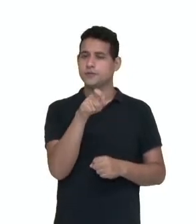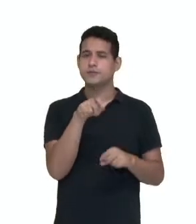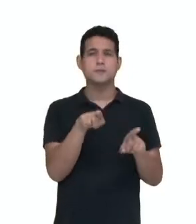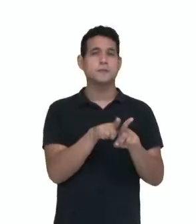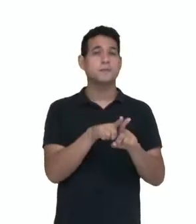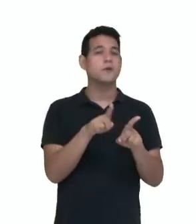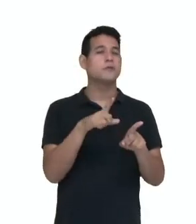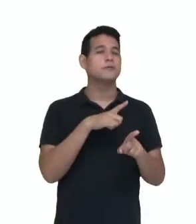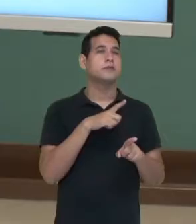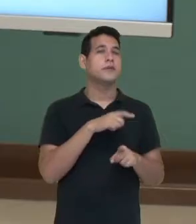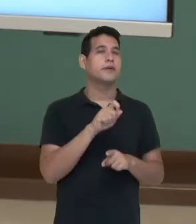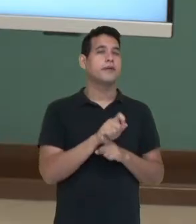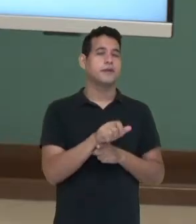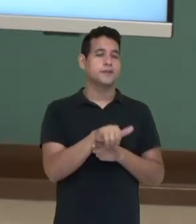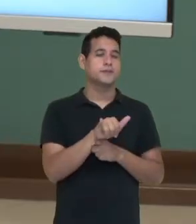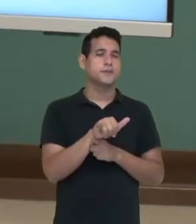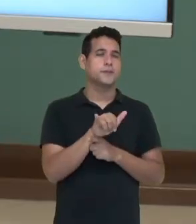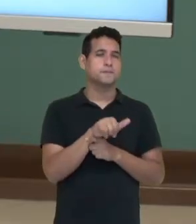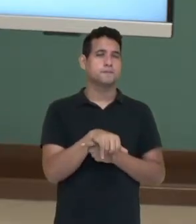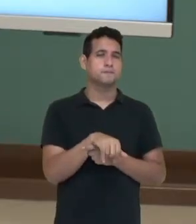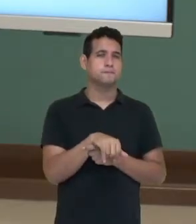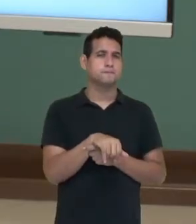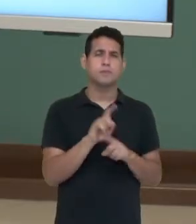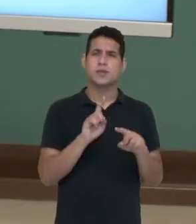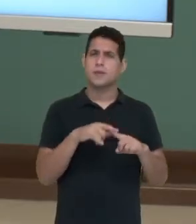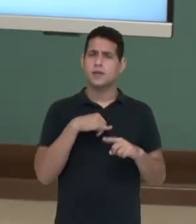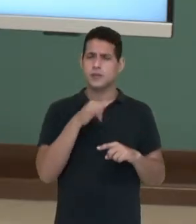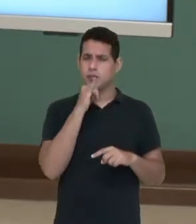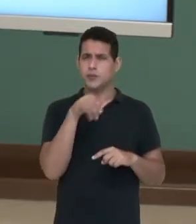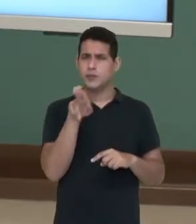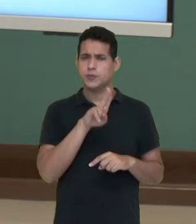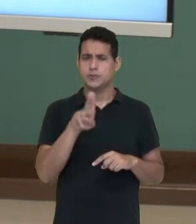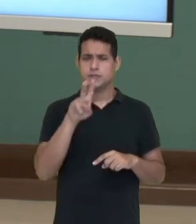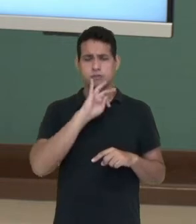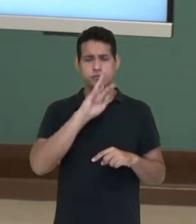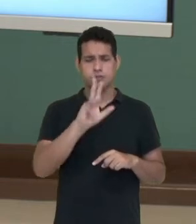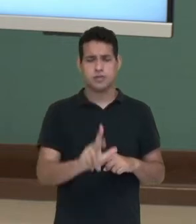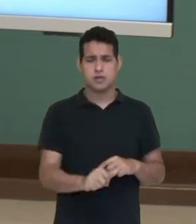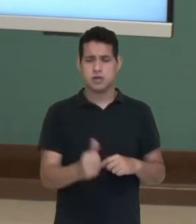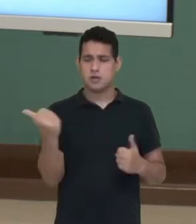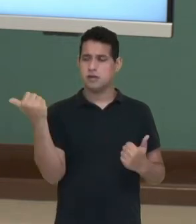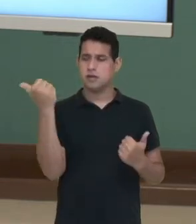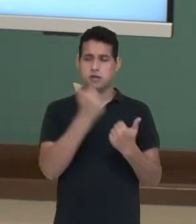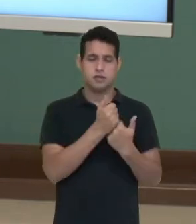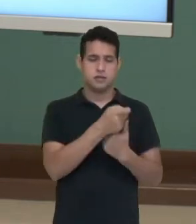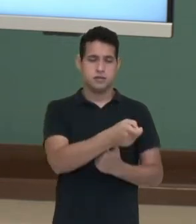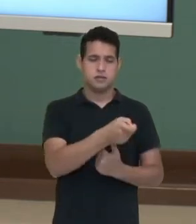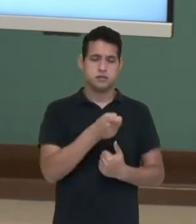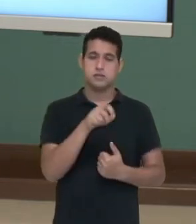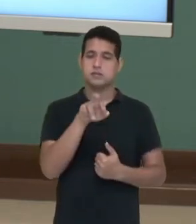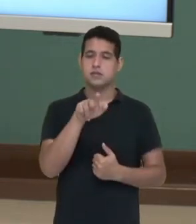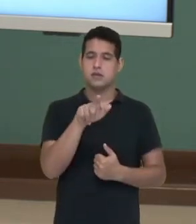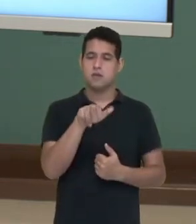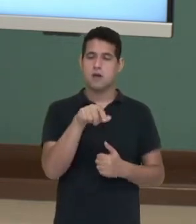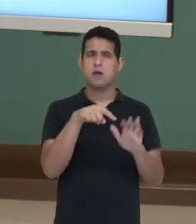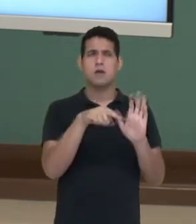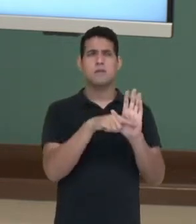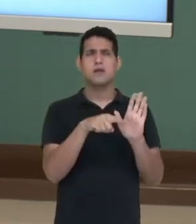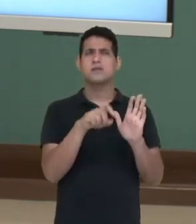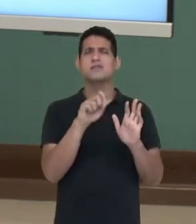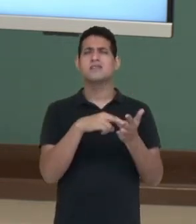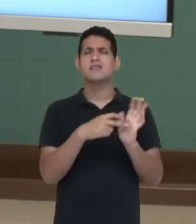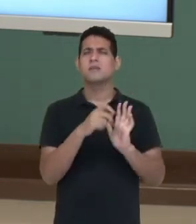e onde corta no eixo y. Então, se eu pegar o tipo geral dela, substituo x igual a menos meio. O que eu vou